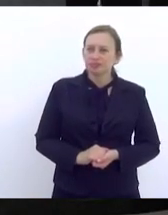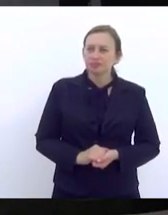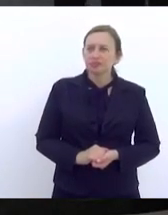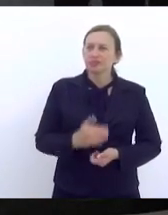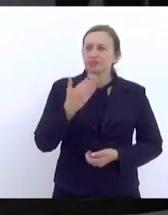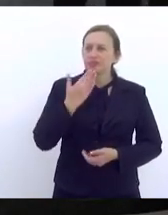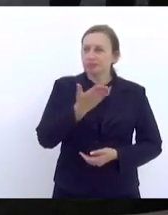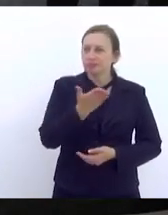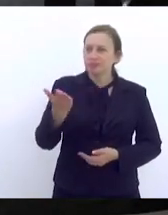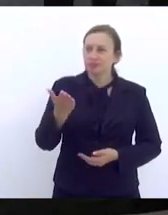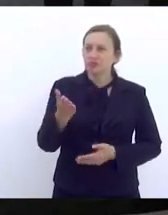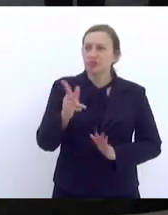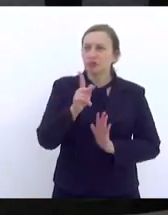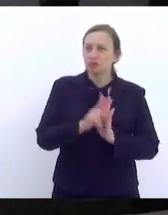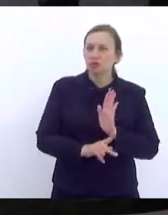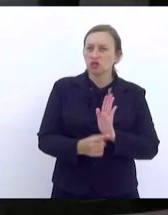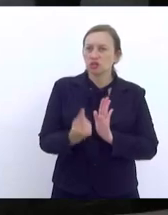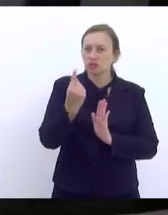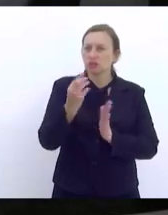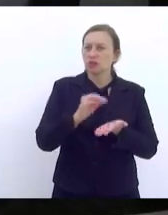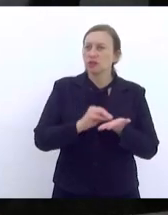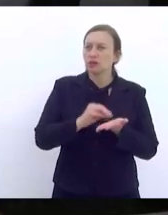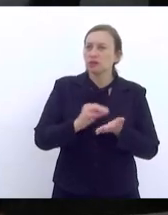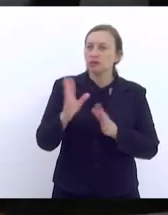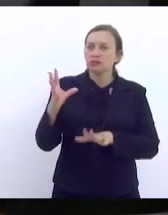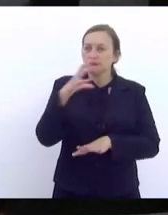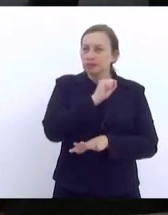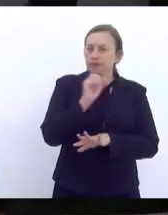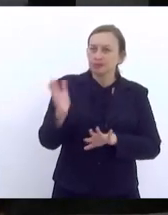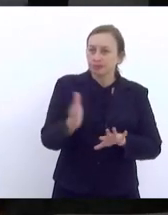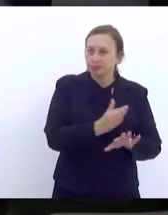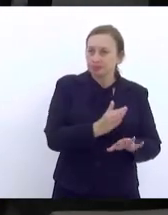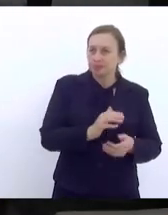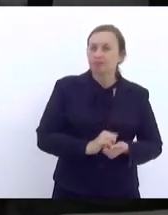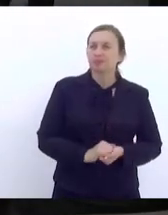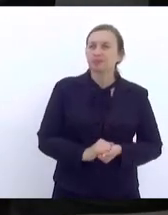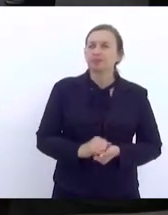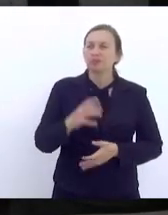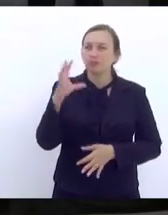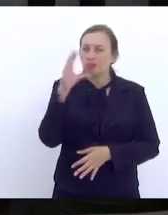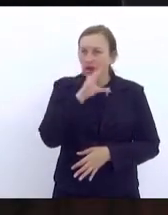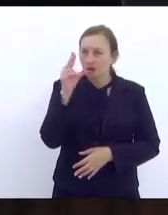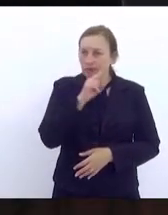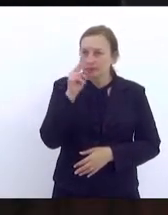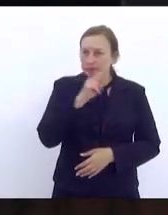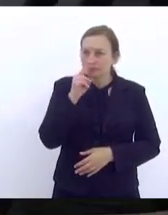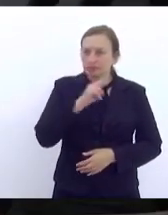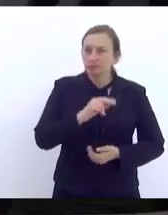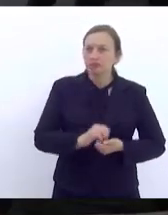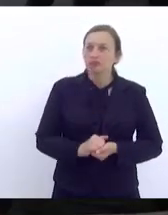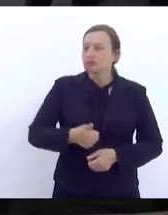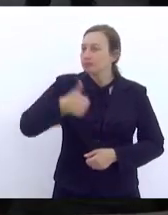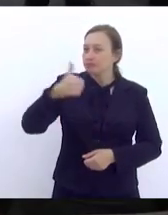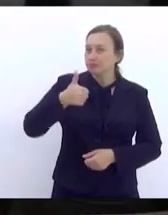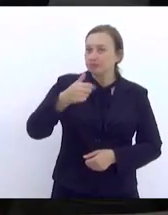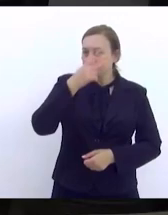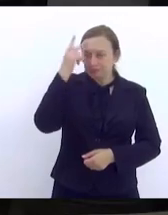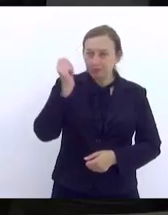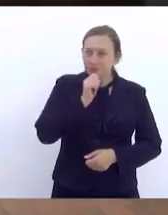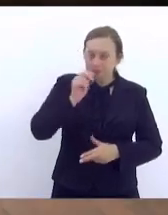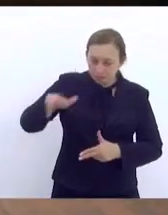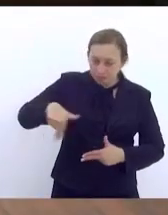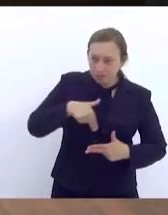que falta um projeto da pauta ainda o autor tá ansioso aguardando a aprovação Não é a primeira vez que eu